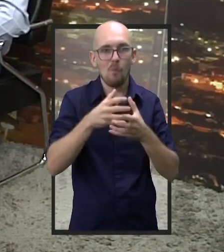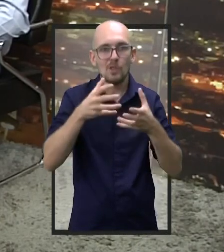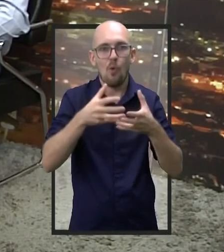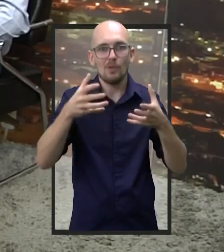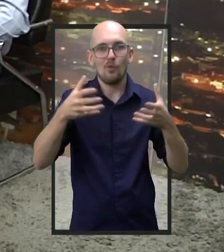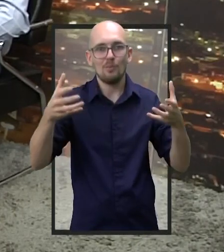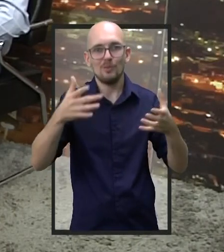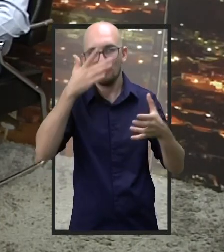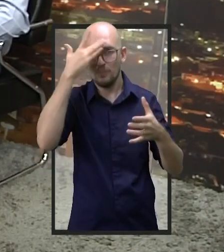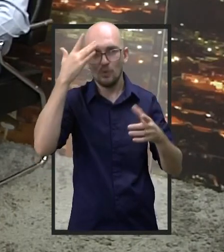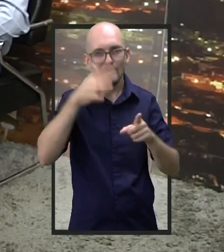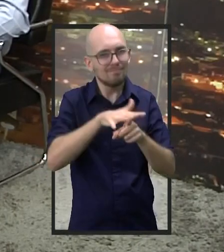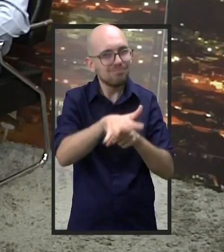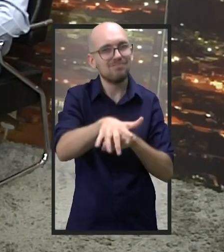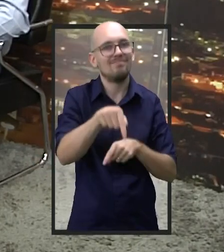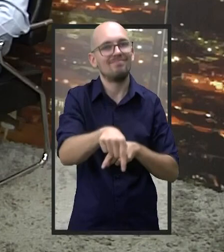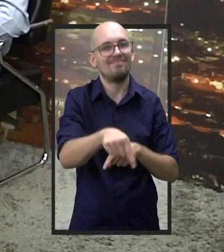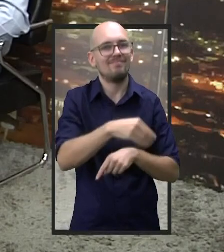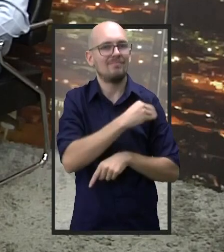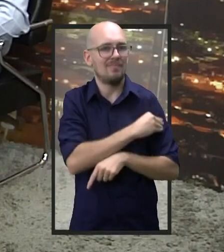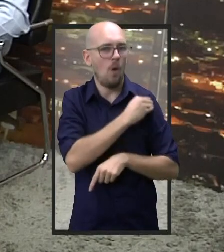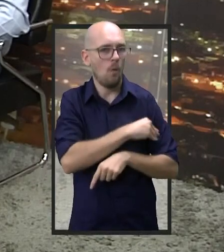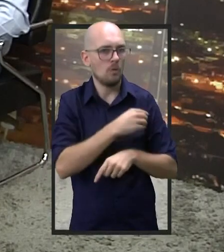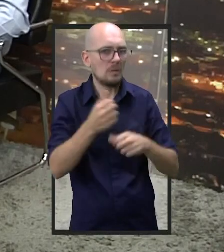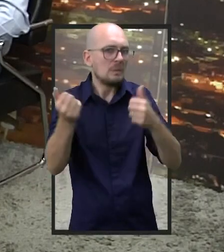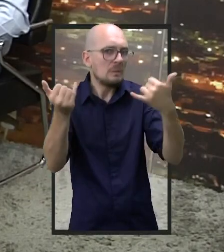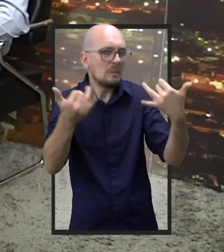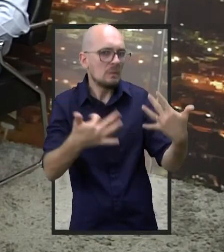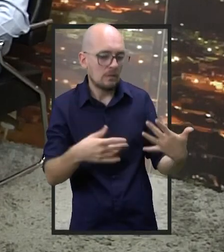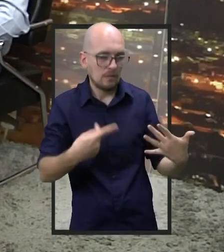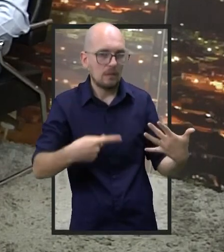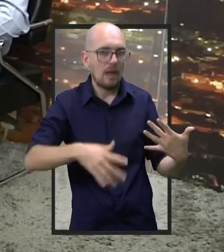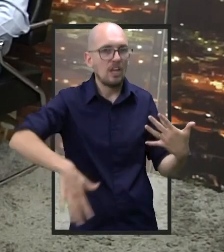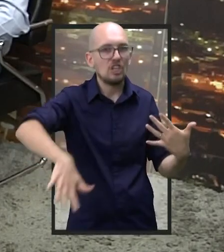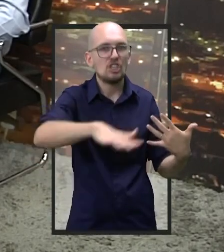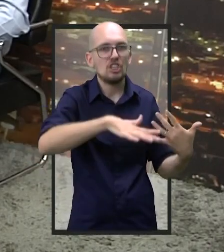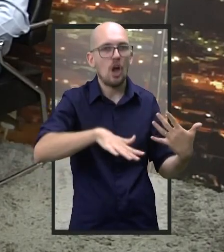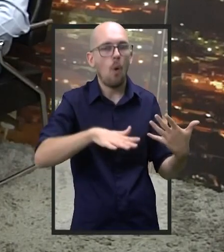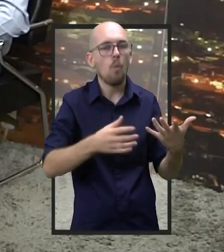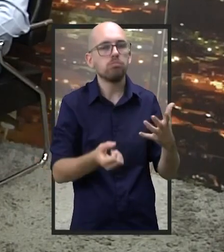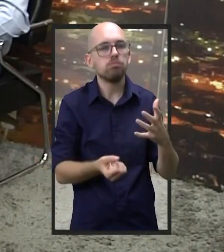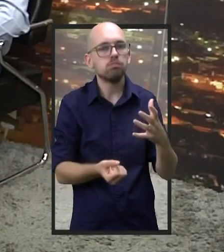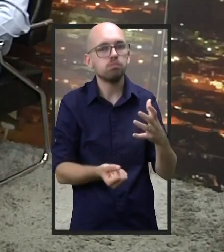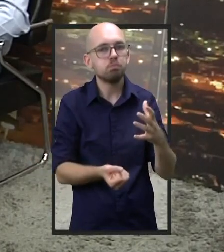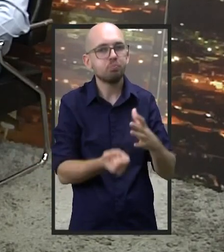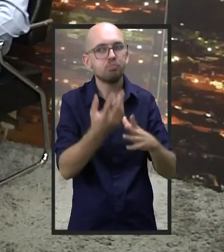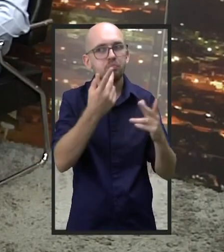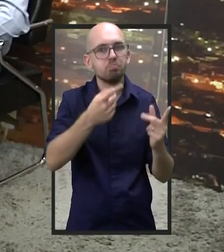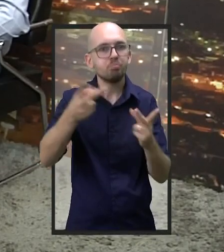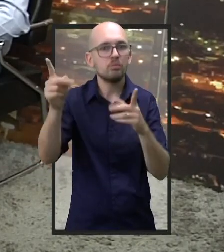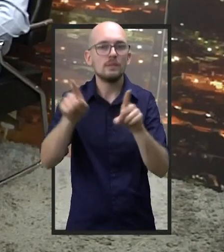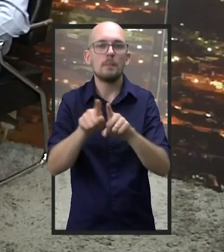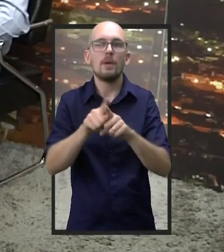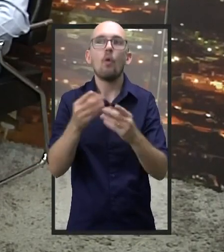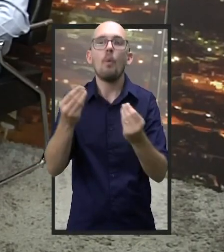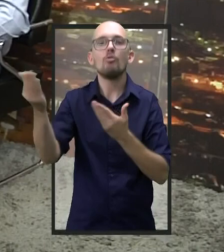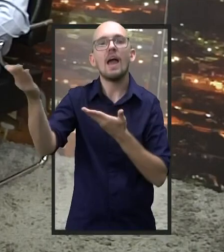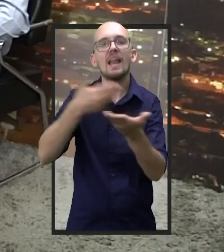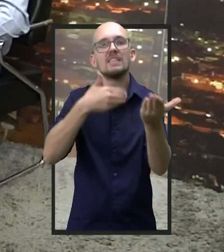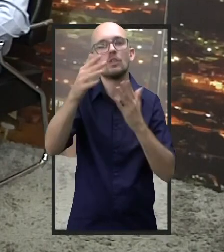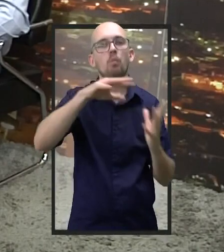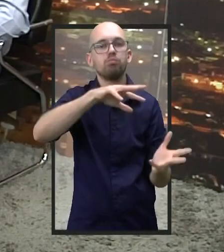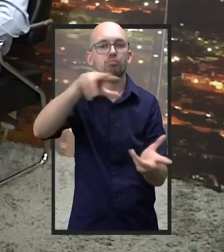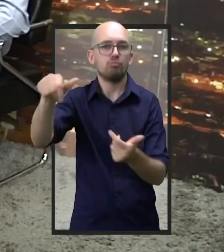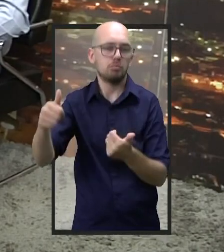essa questão do nosso etanol brasileiro, etanol produzido aqui na nossa região, e a relação também, né? Com essa relação global e a relação com